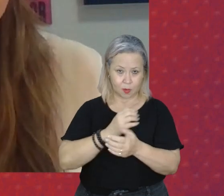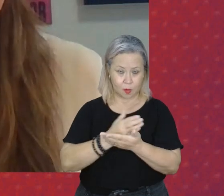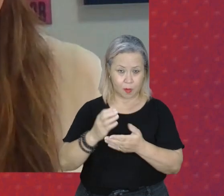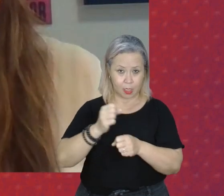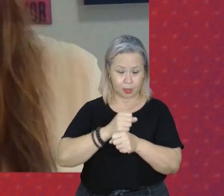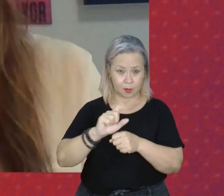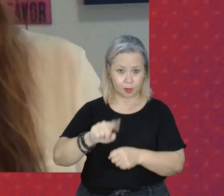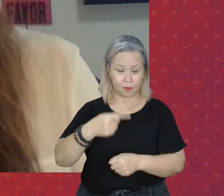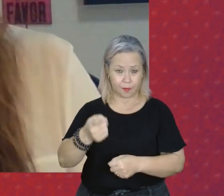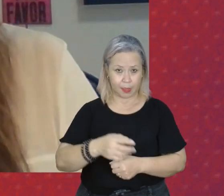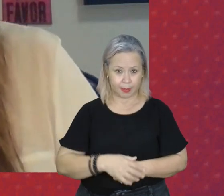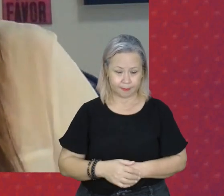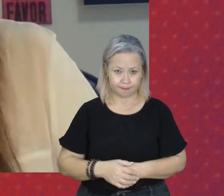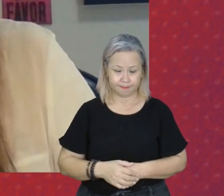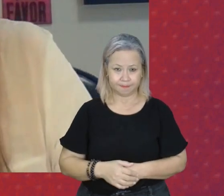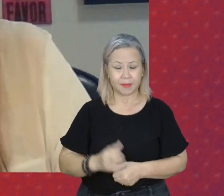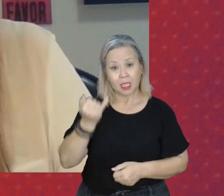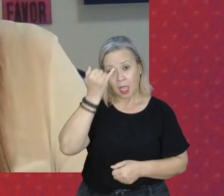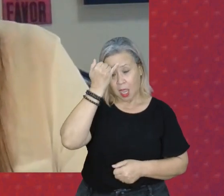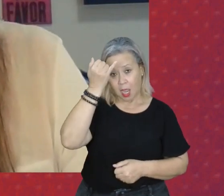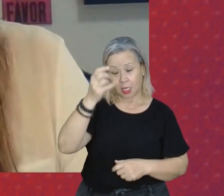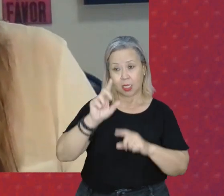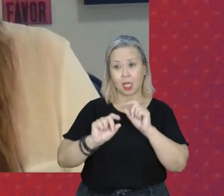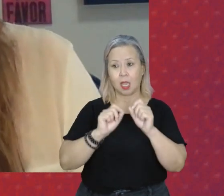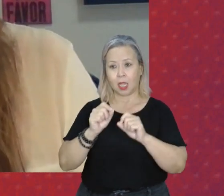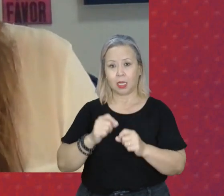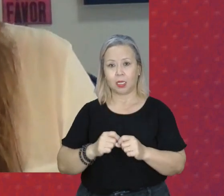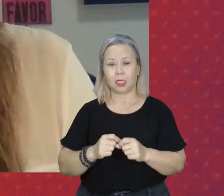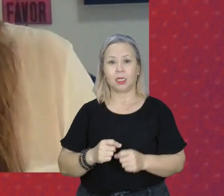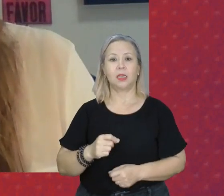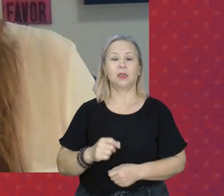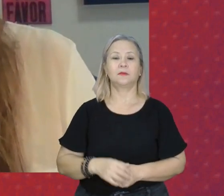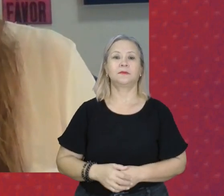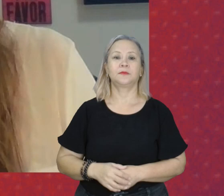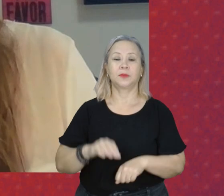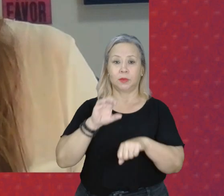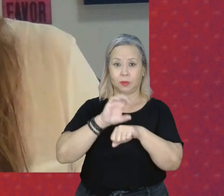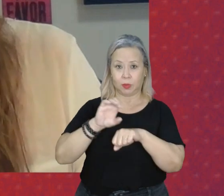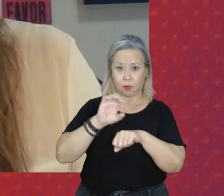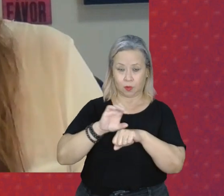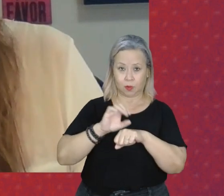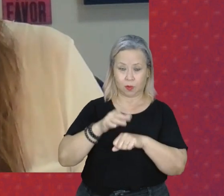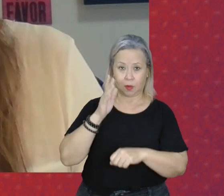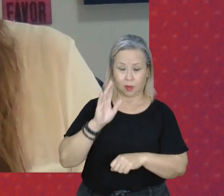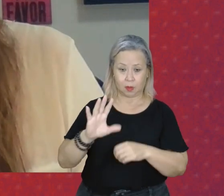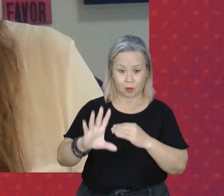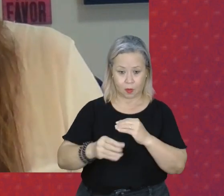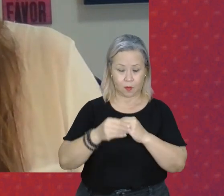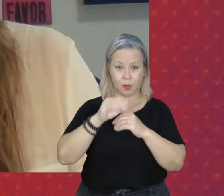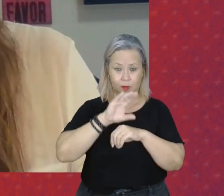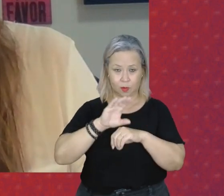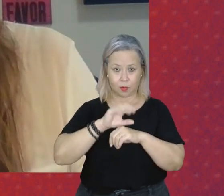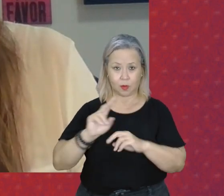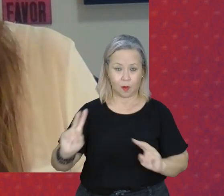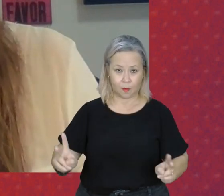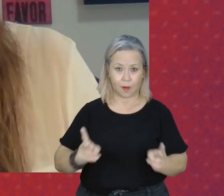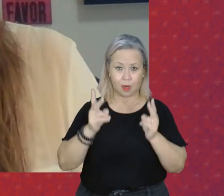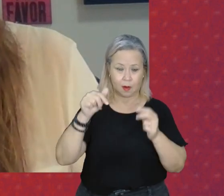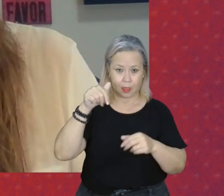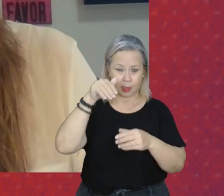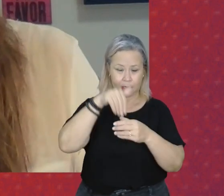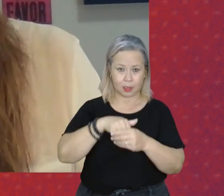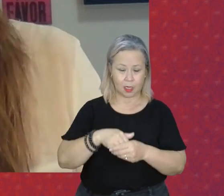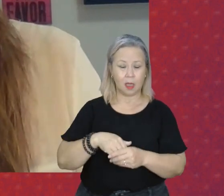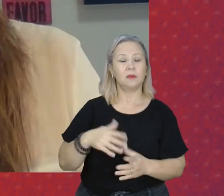muito, impressionante, porque a ideia era, né, foi uma emenda constitucional agora, que passou, que valeu para essa eleição, de que, olha, voto